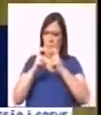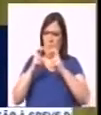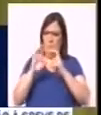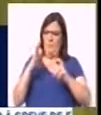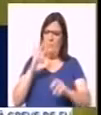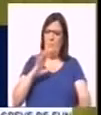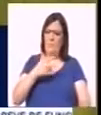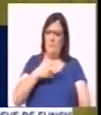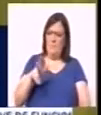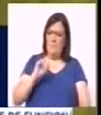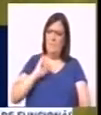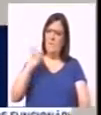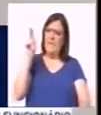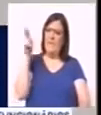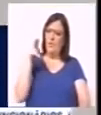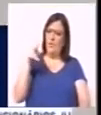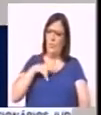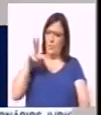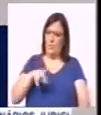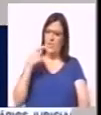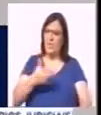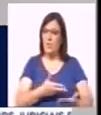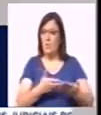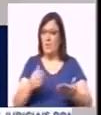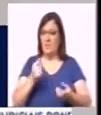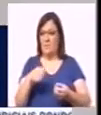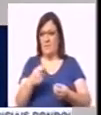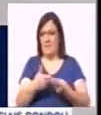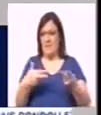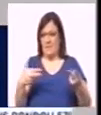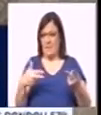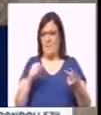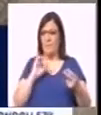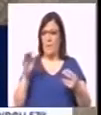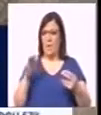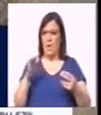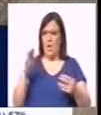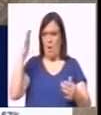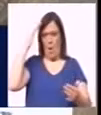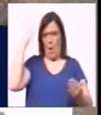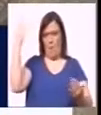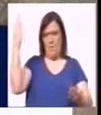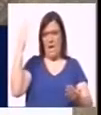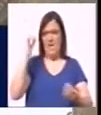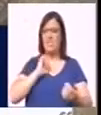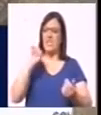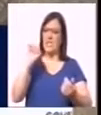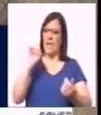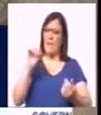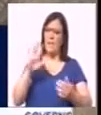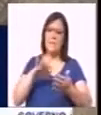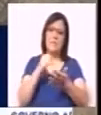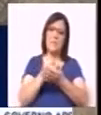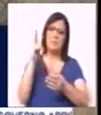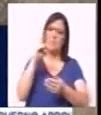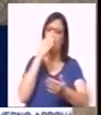autores portugueses integram a mostra, a convite da autarquia local. Uma homenagem intemporal à memória de um talento que sempre pintou à